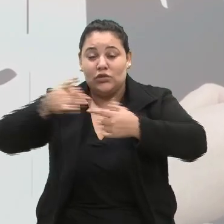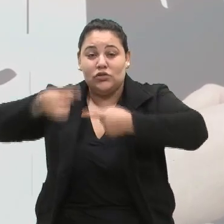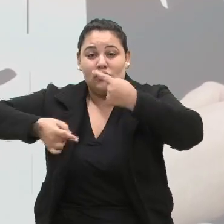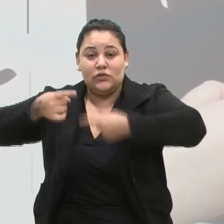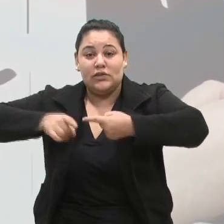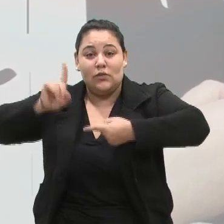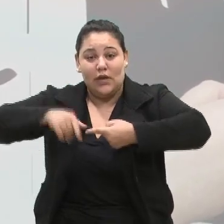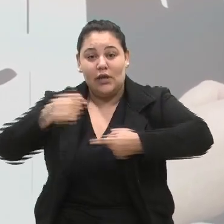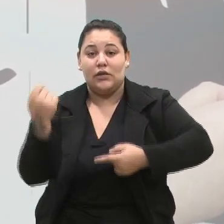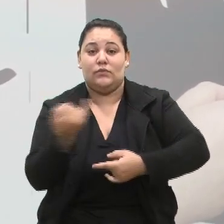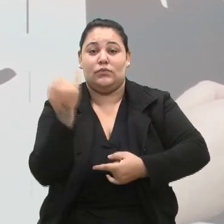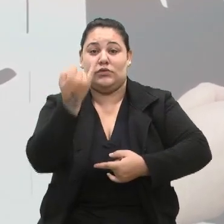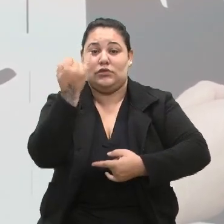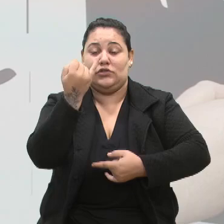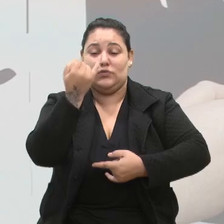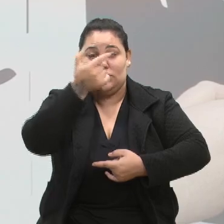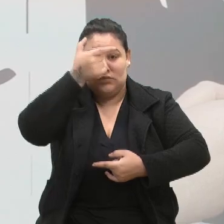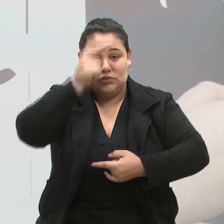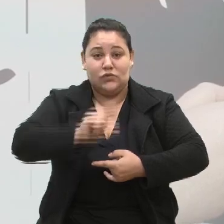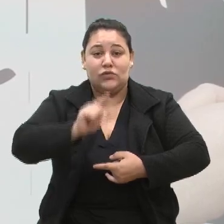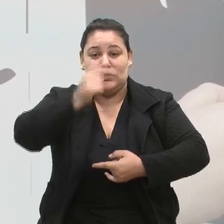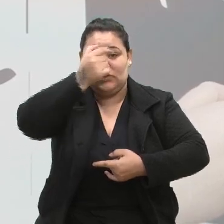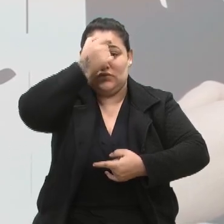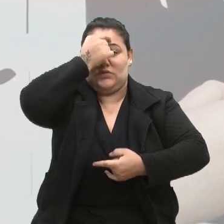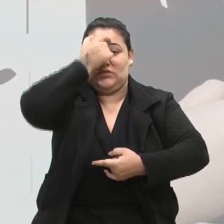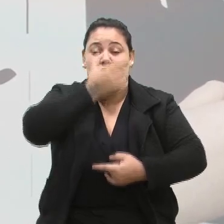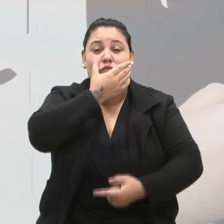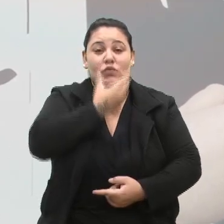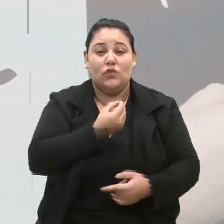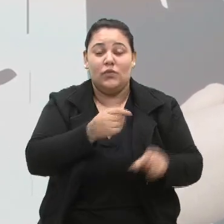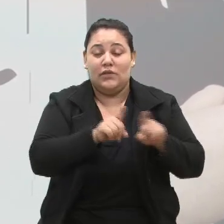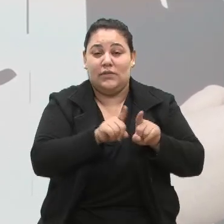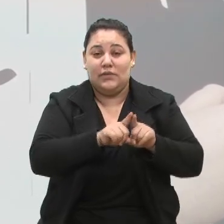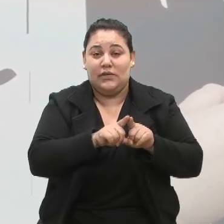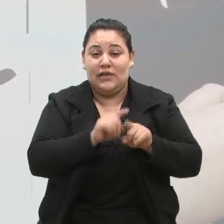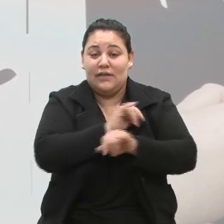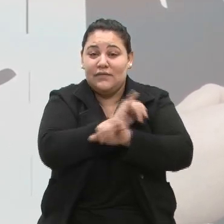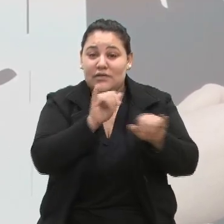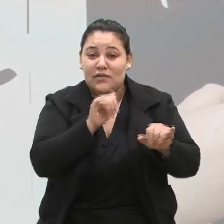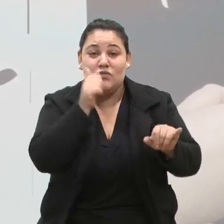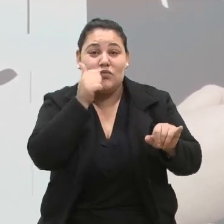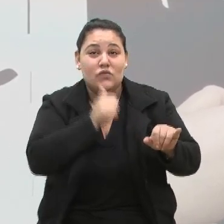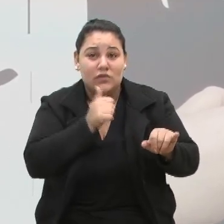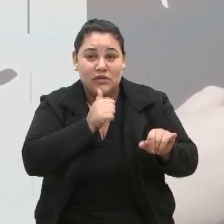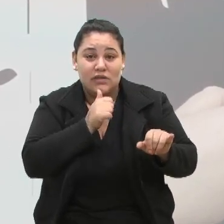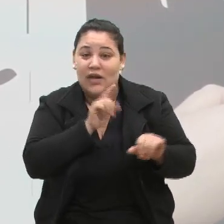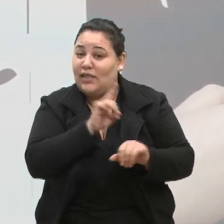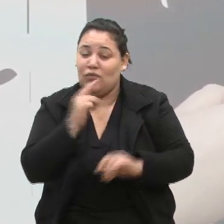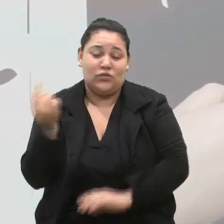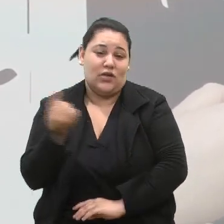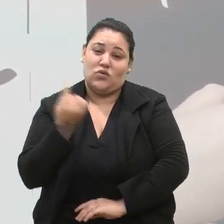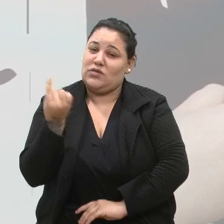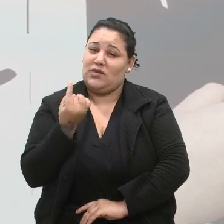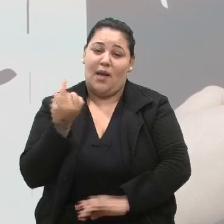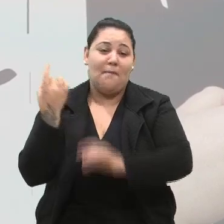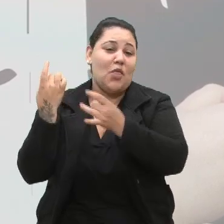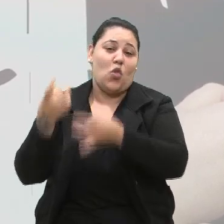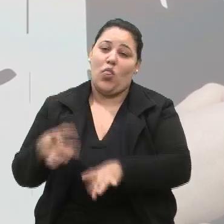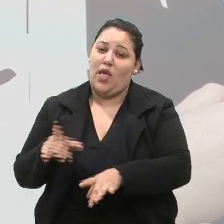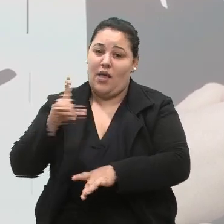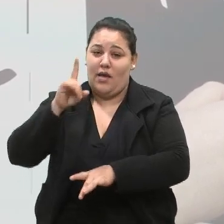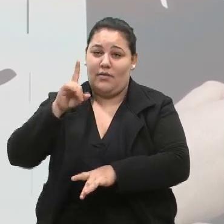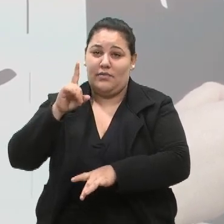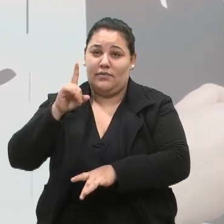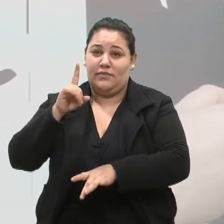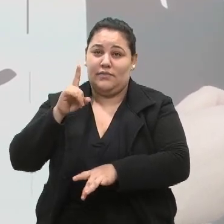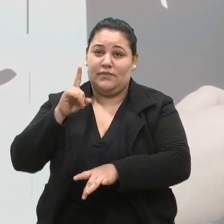é necessário para conscientizar os homens, para dizer para as mulheres que elas não estão sozinhas, que elas têm grupo,